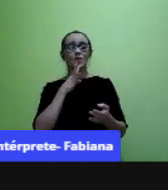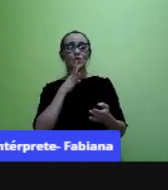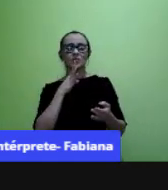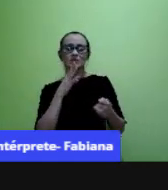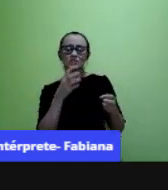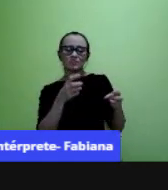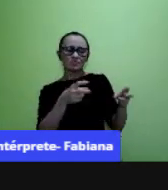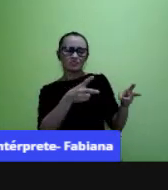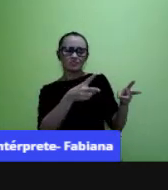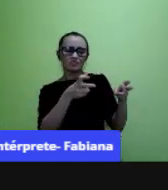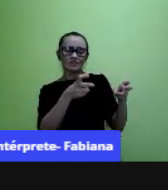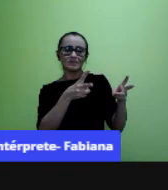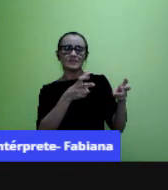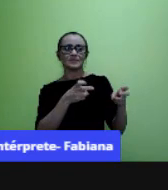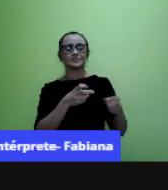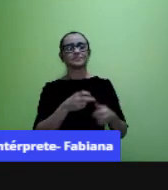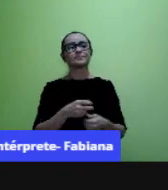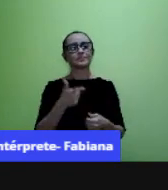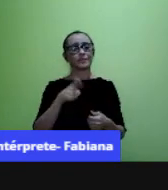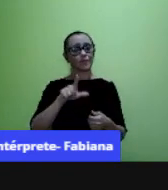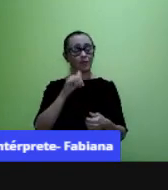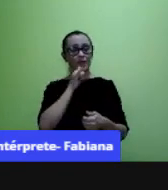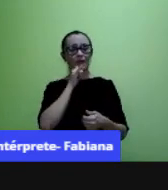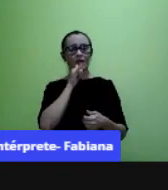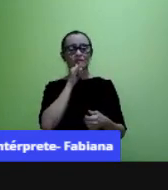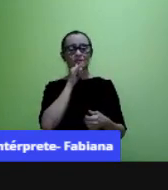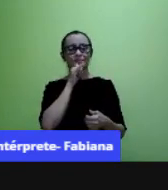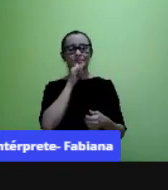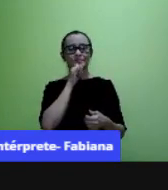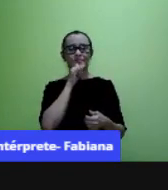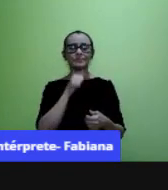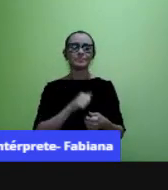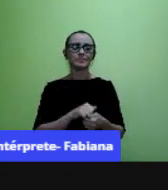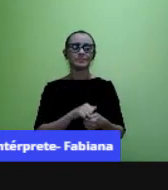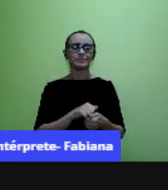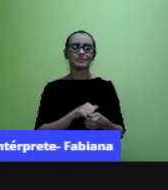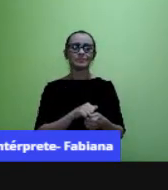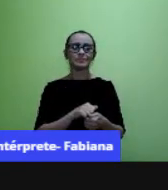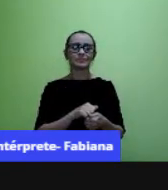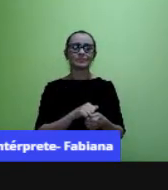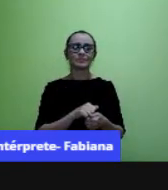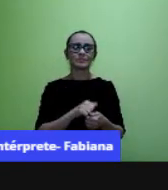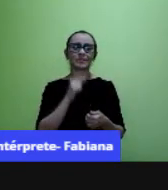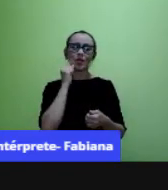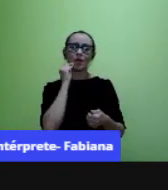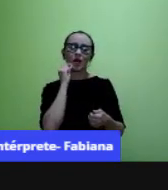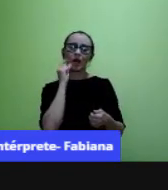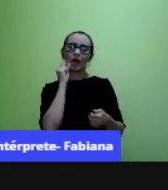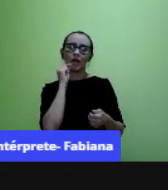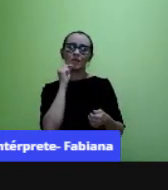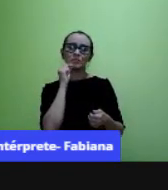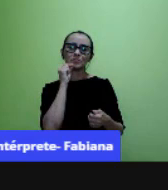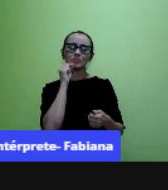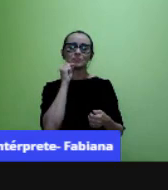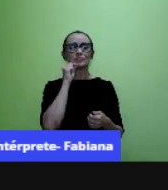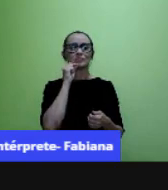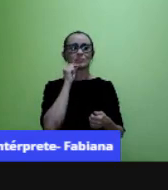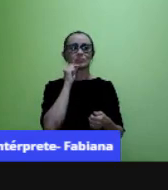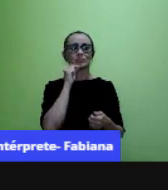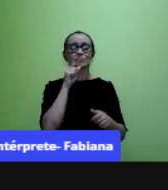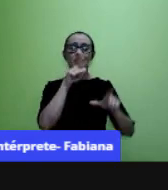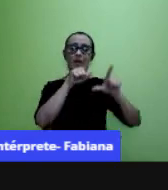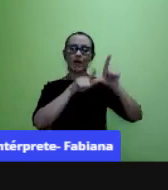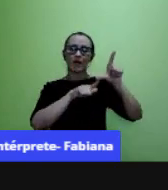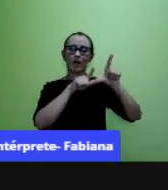Um exemplo que a gente pode dar, ela começa a pegar no lápis e fazer a letra bastão, que é a primeira que ela começa a fazer, com